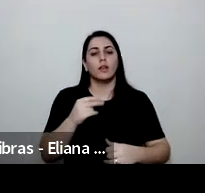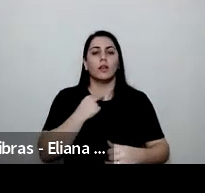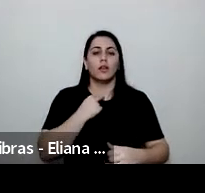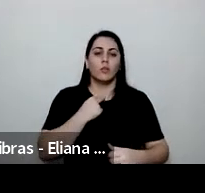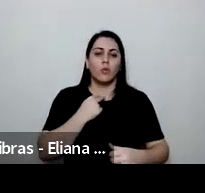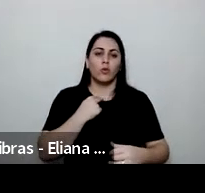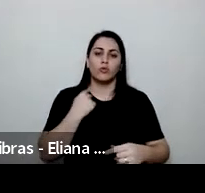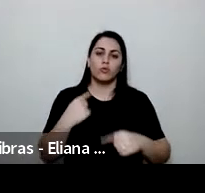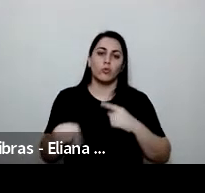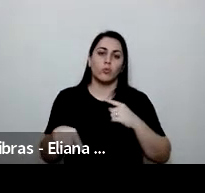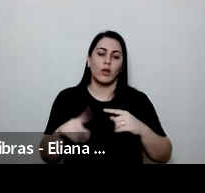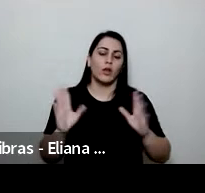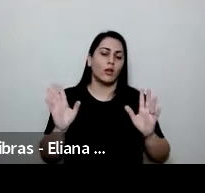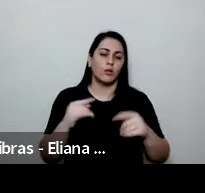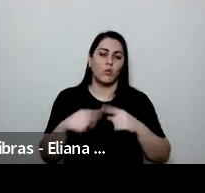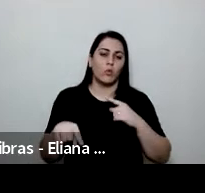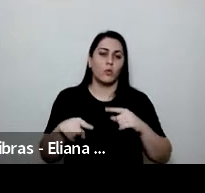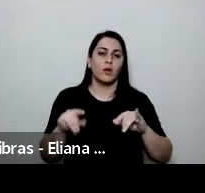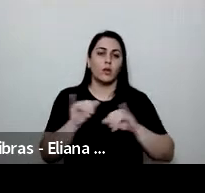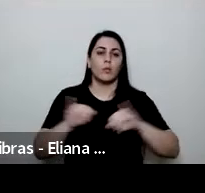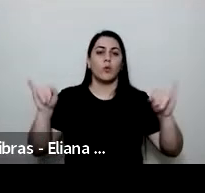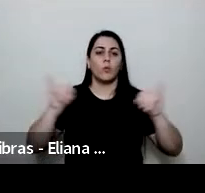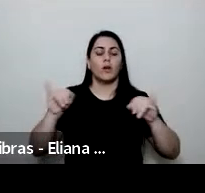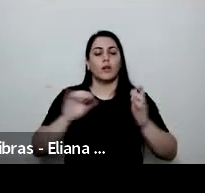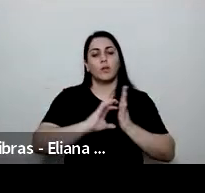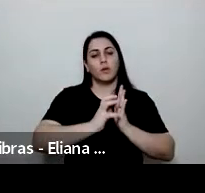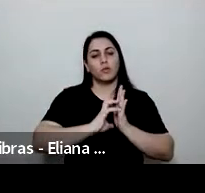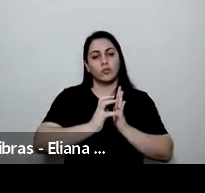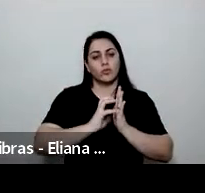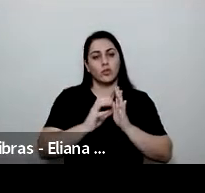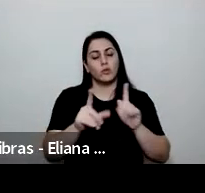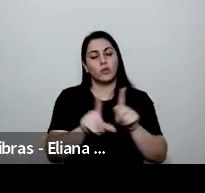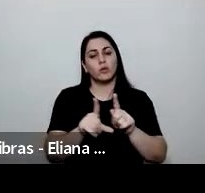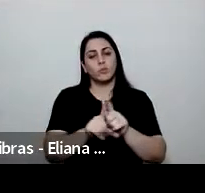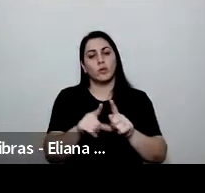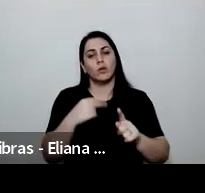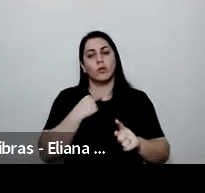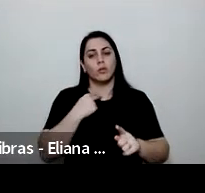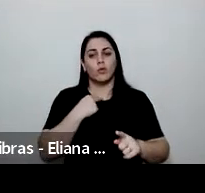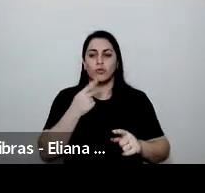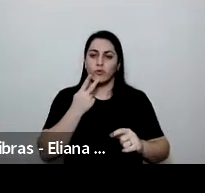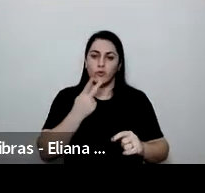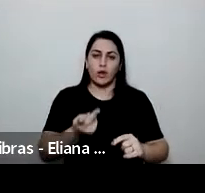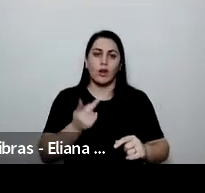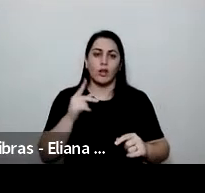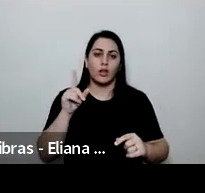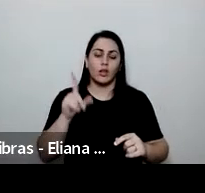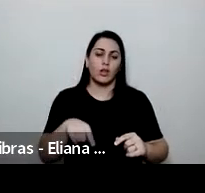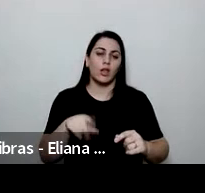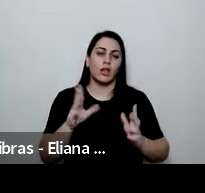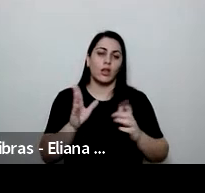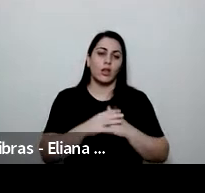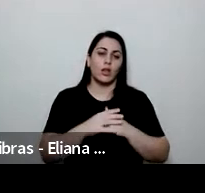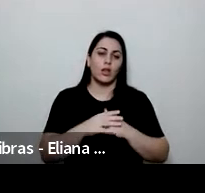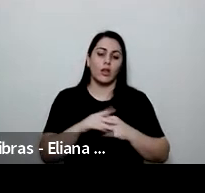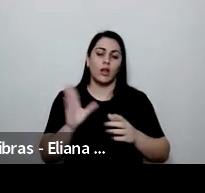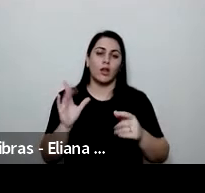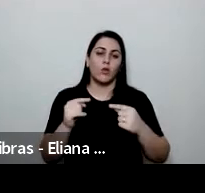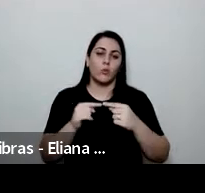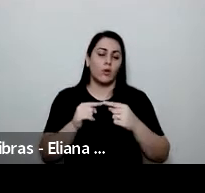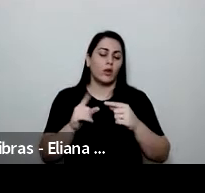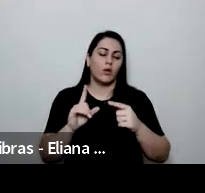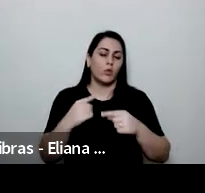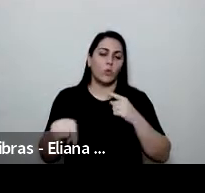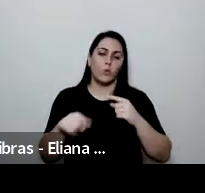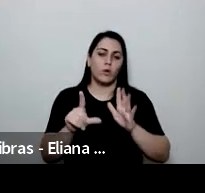sem quadrado ou propaganda partidária e nem pode ser alcançado pelo permissivo da Lei das eleições no que